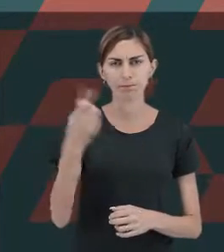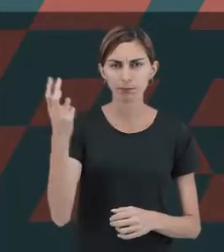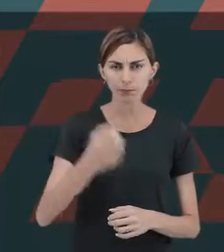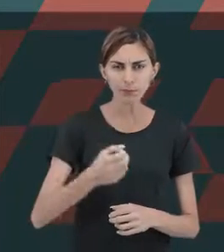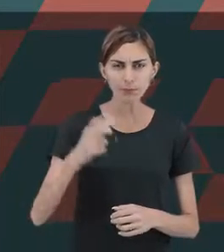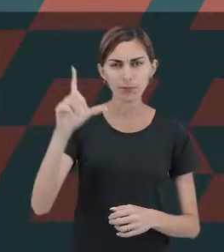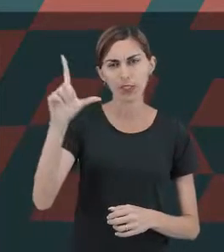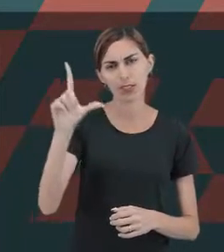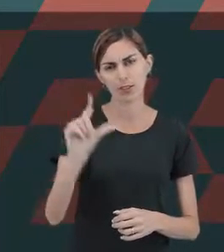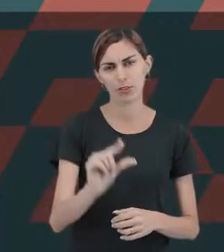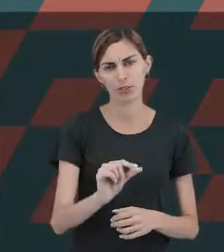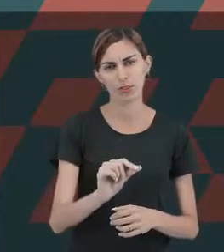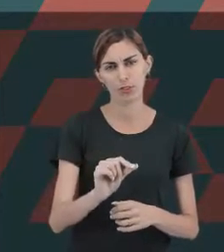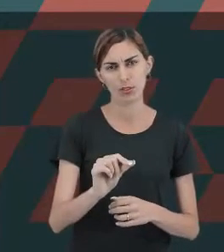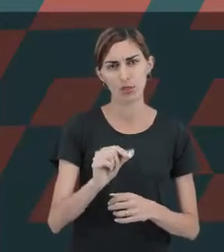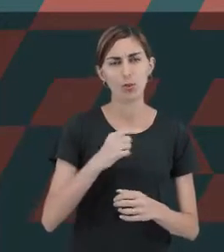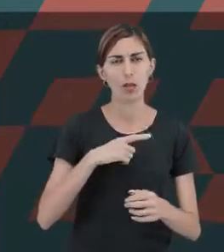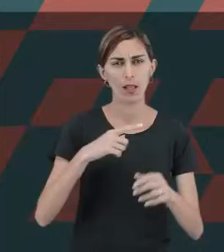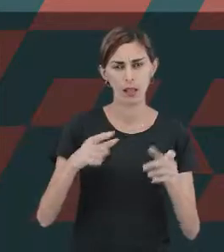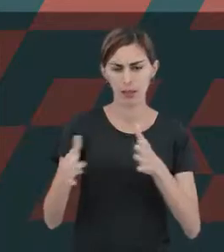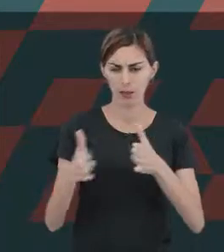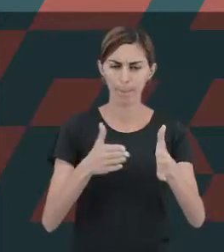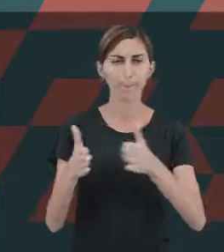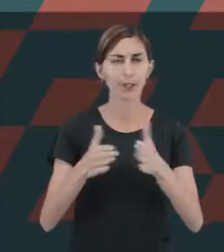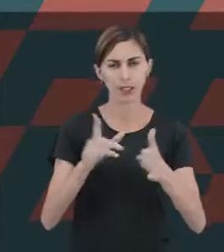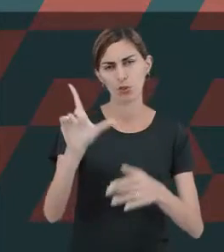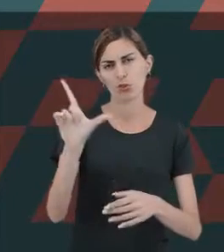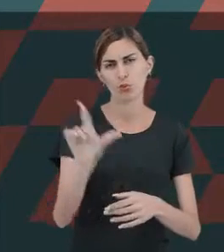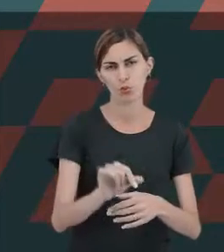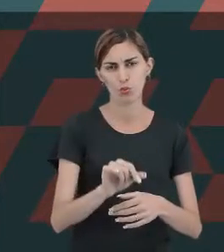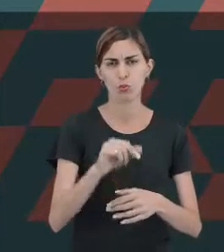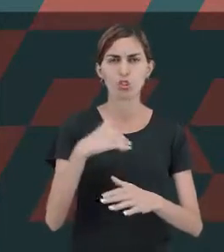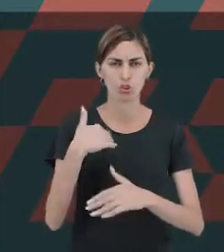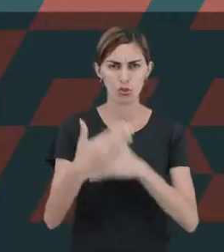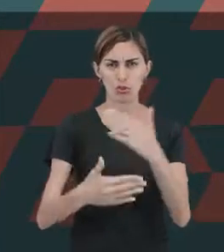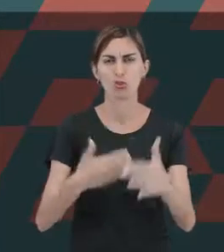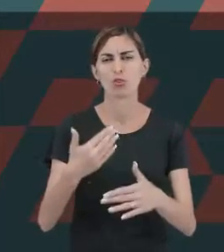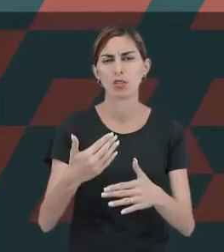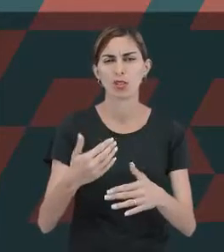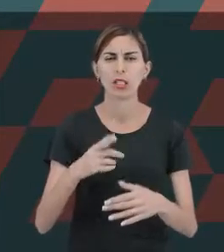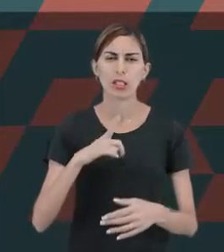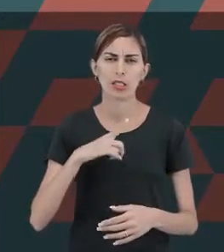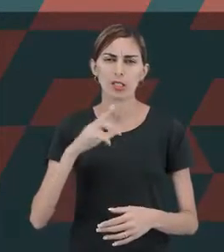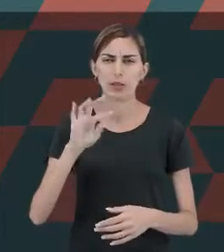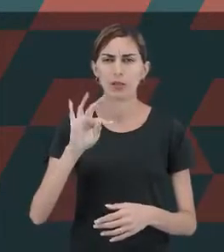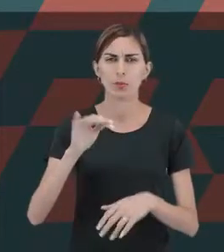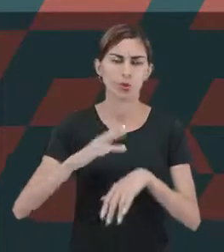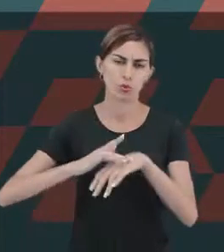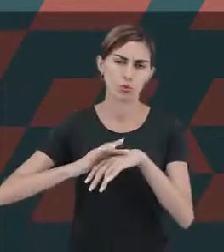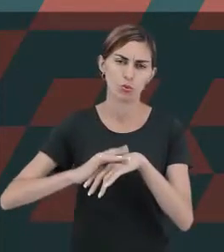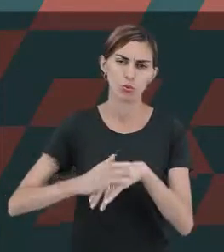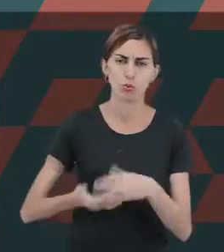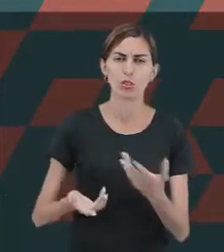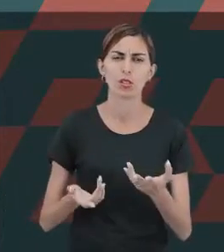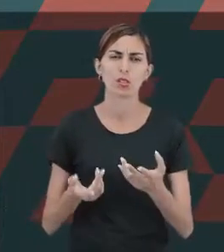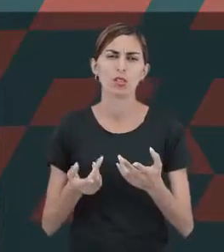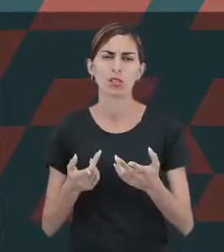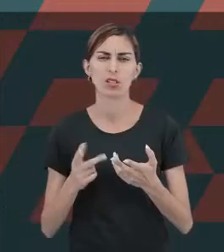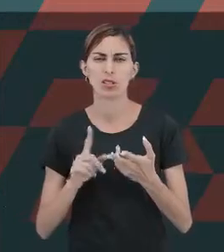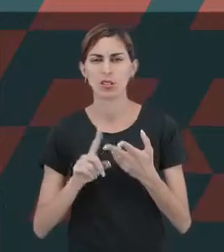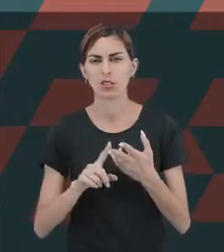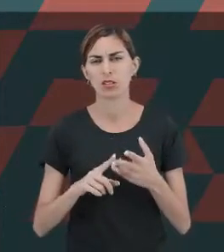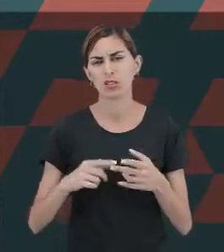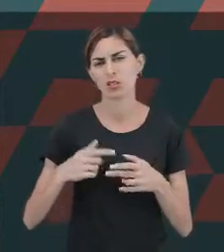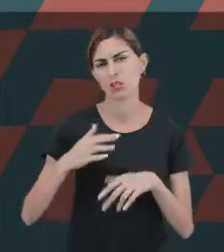com redução do período de contribuição. Geralmente isso ocorre por algum tipo de adoecimento no trabalho,